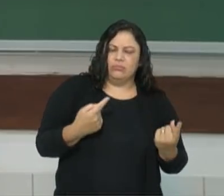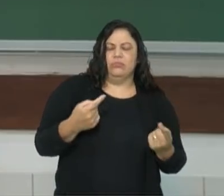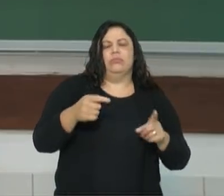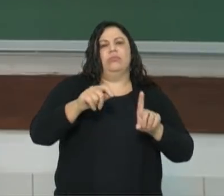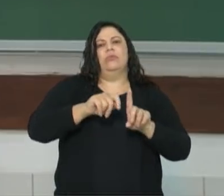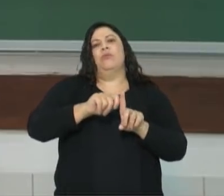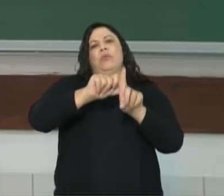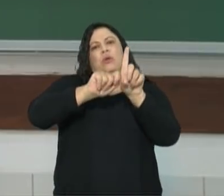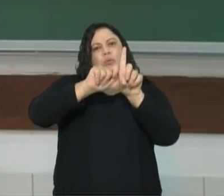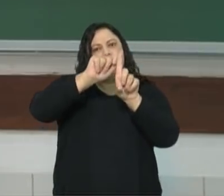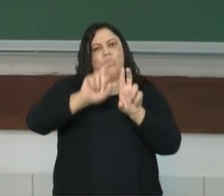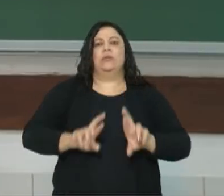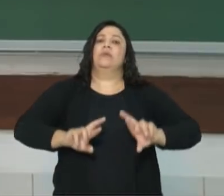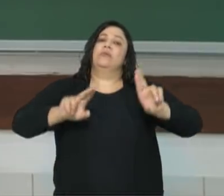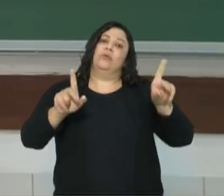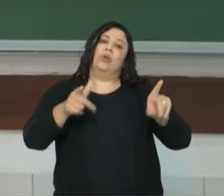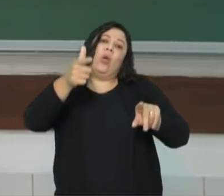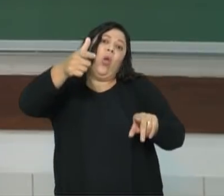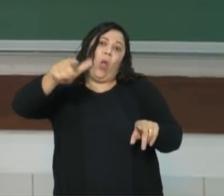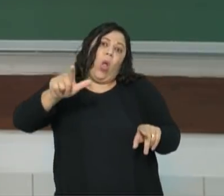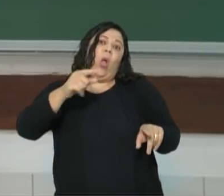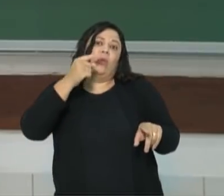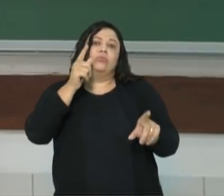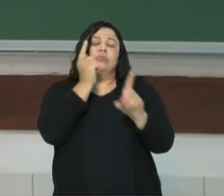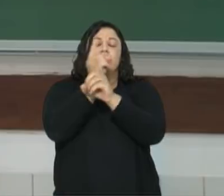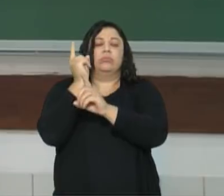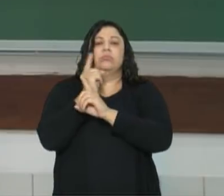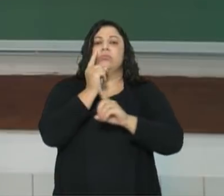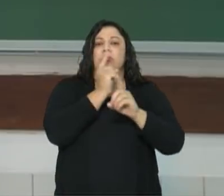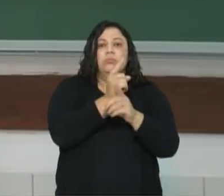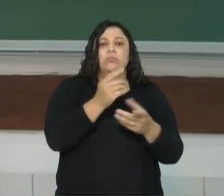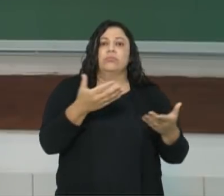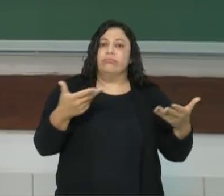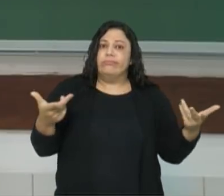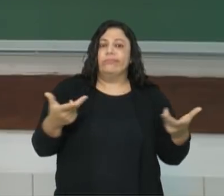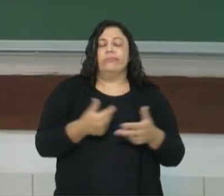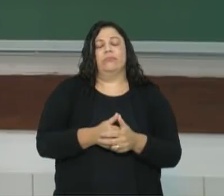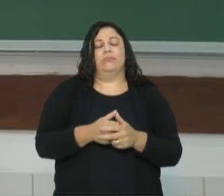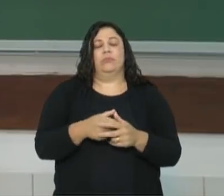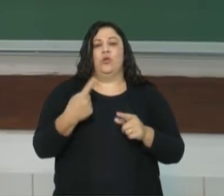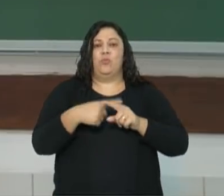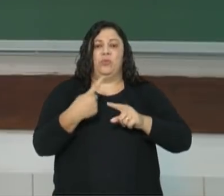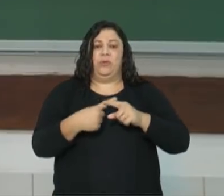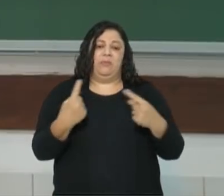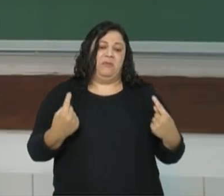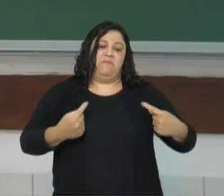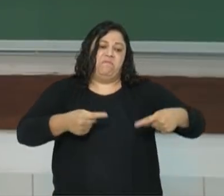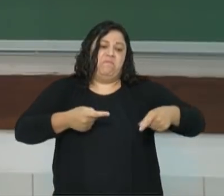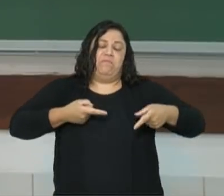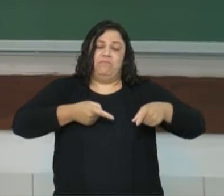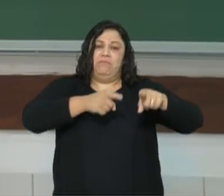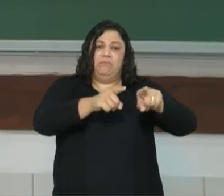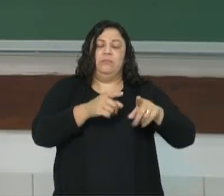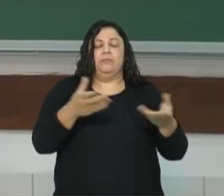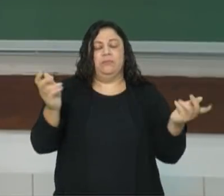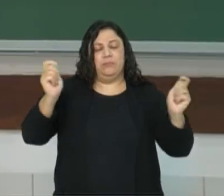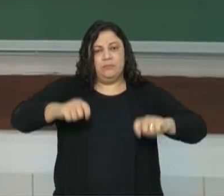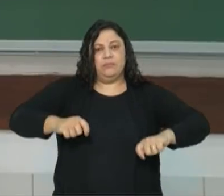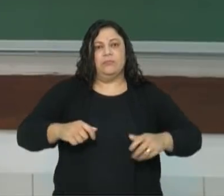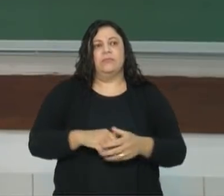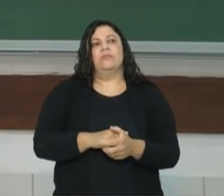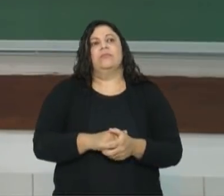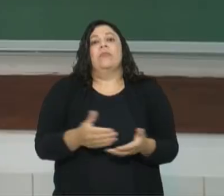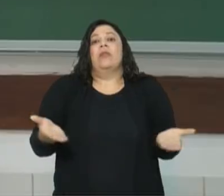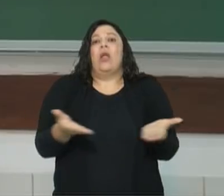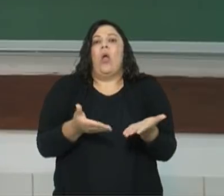diferente e outras encontram um ambiente propício, sem predadores, sem competidores. Foi o caso do mexilhão dourado.